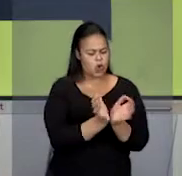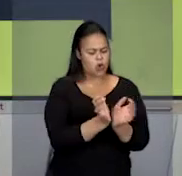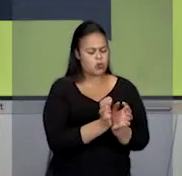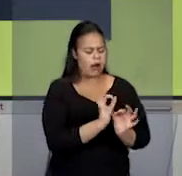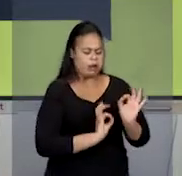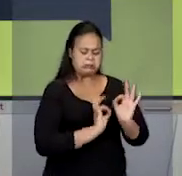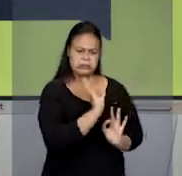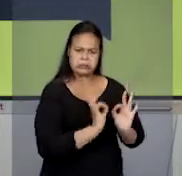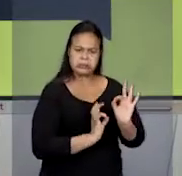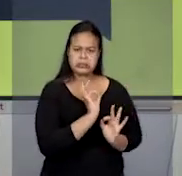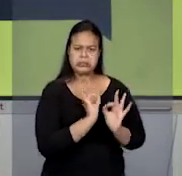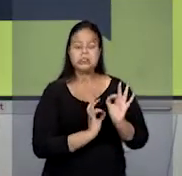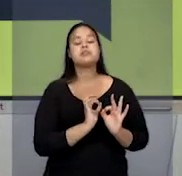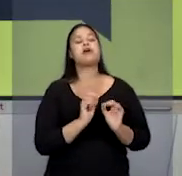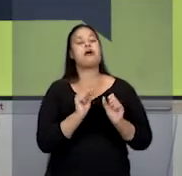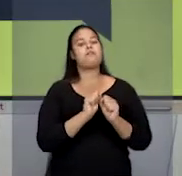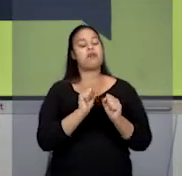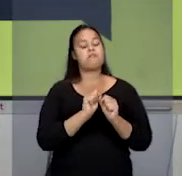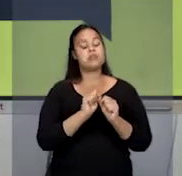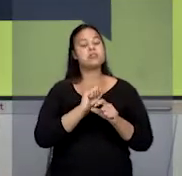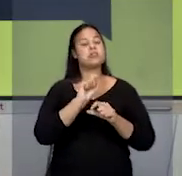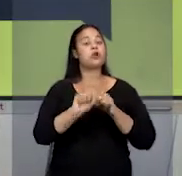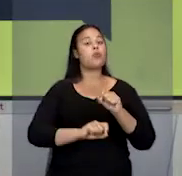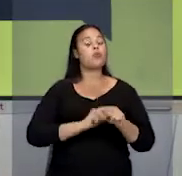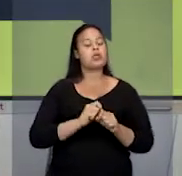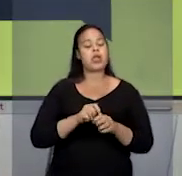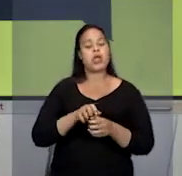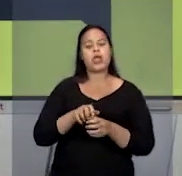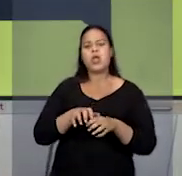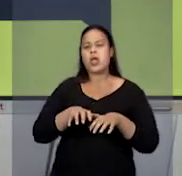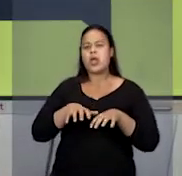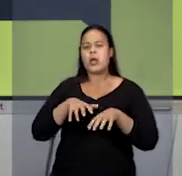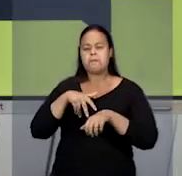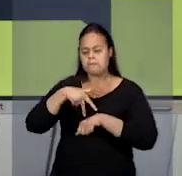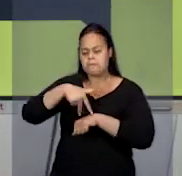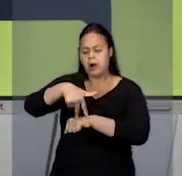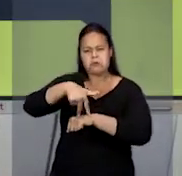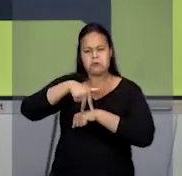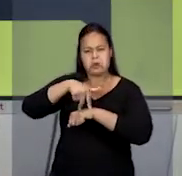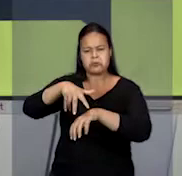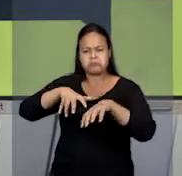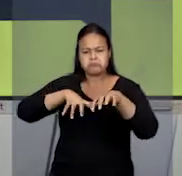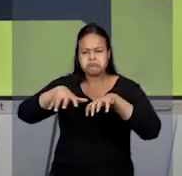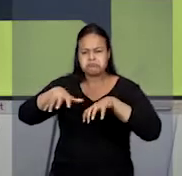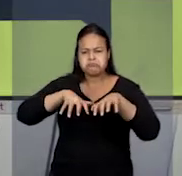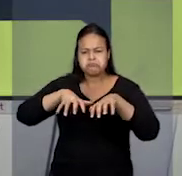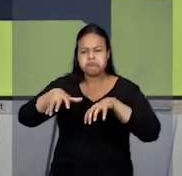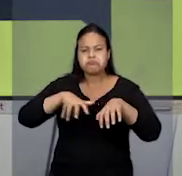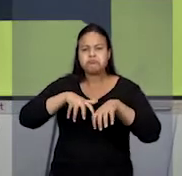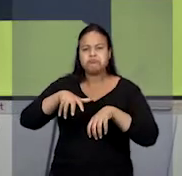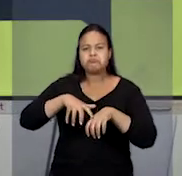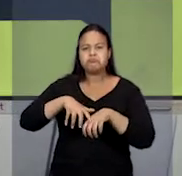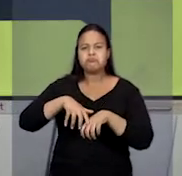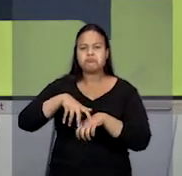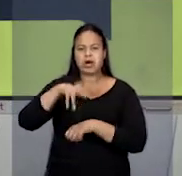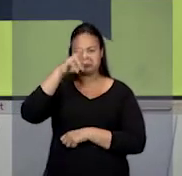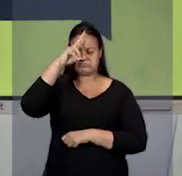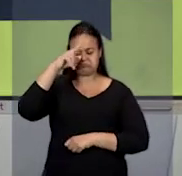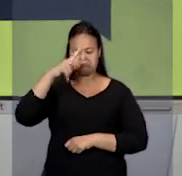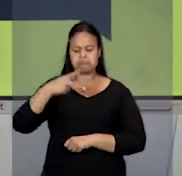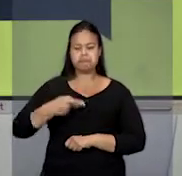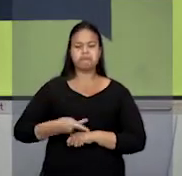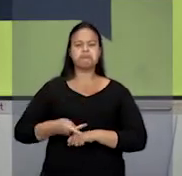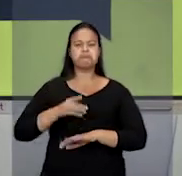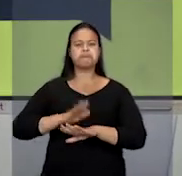organizar e fazer ali um movimento buscando uma autonomia maior da